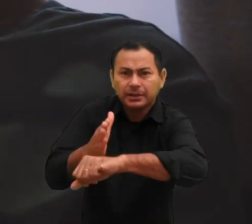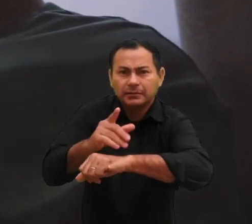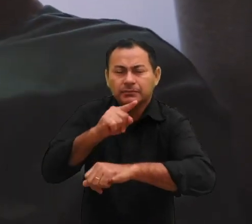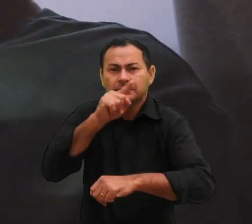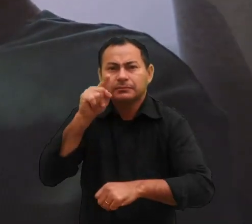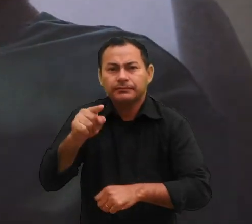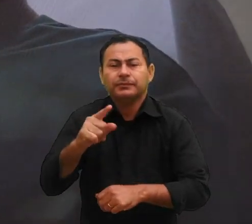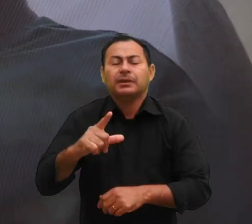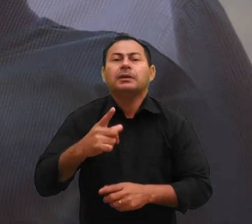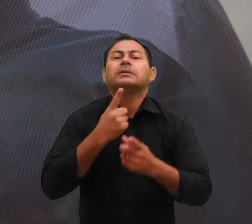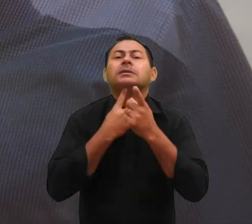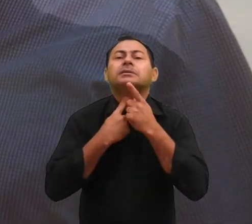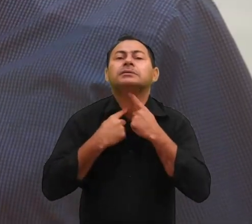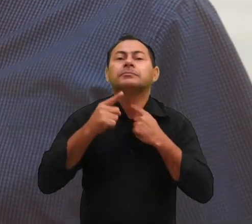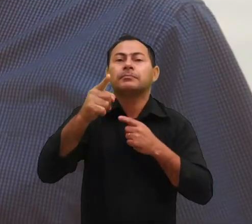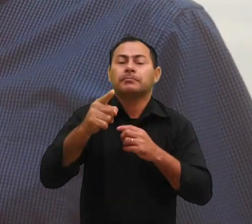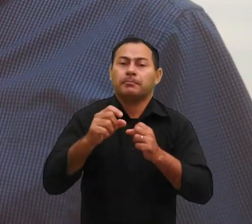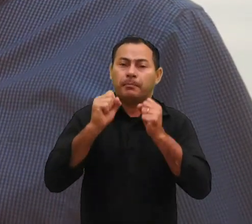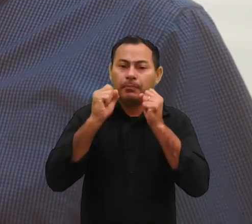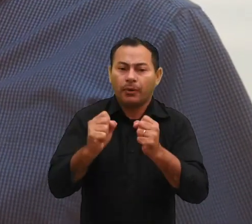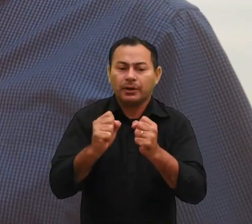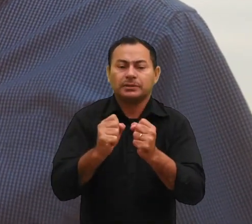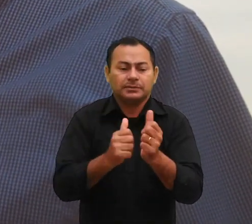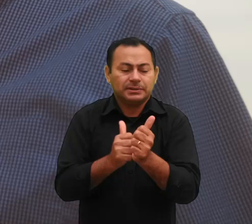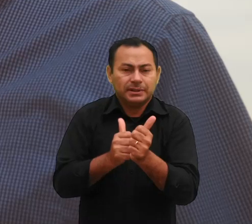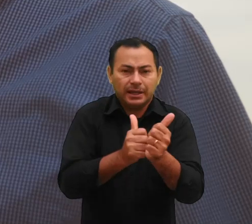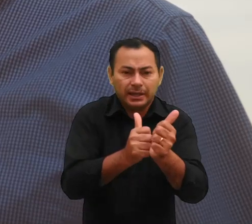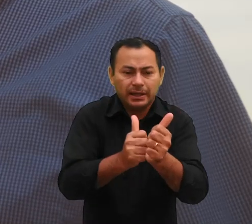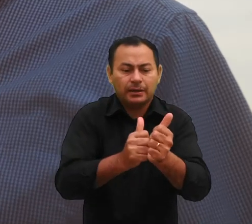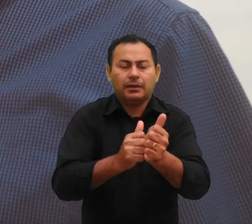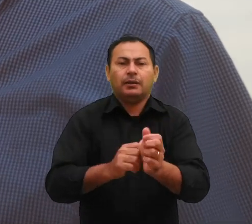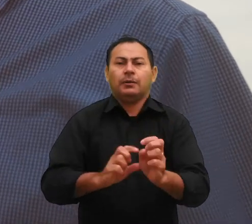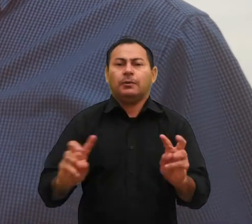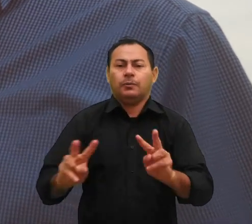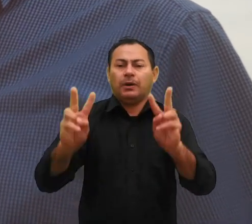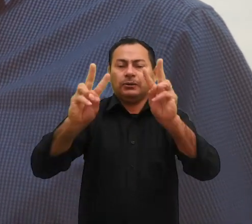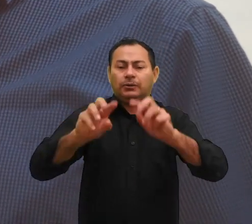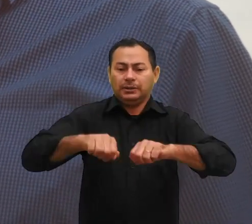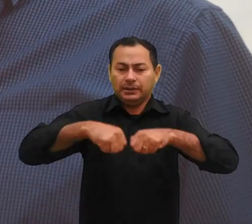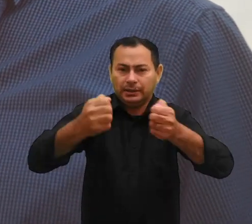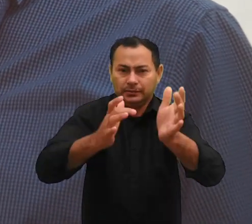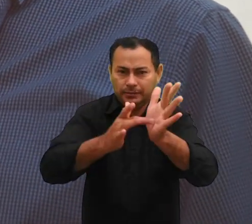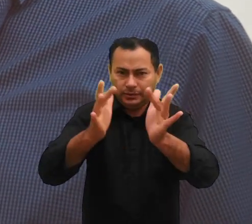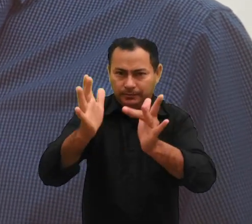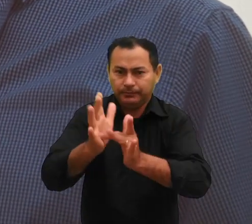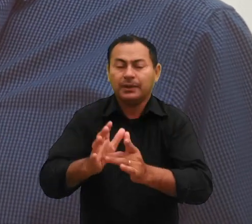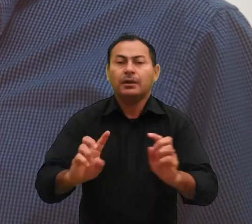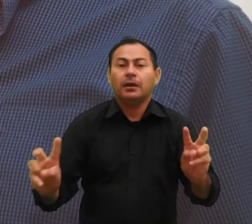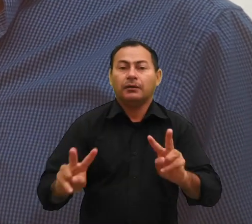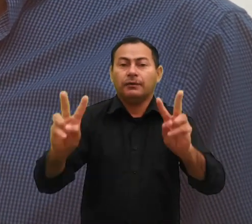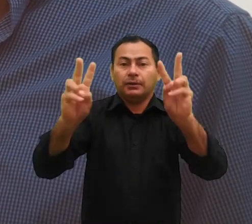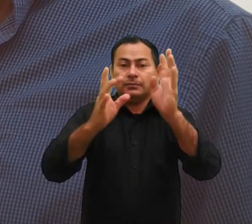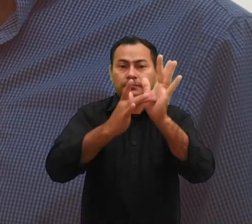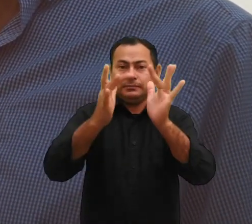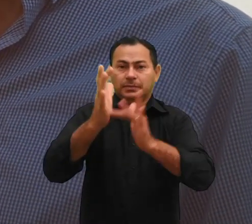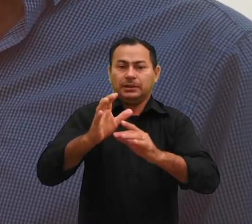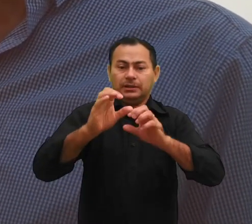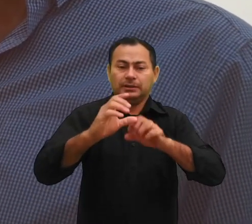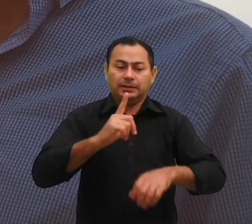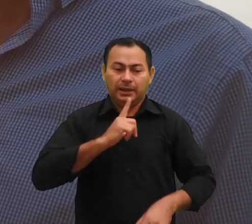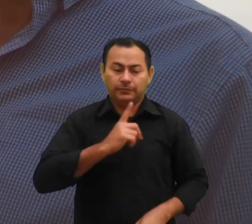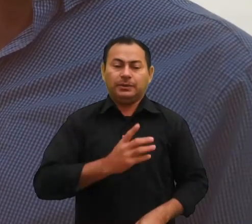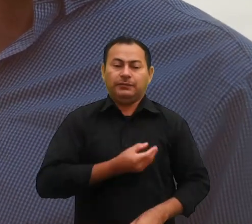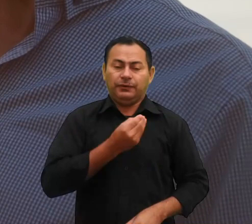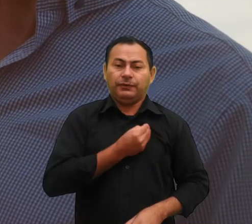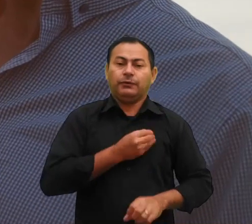prática? Meu desejo é que você possa seguir os valores estabelecidos por Jesus e que os valores que